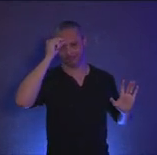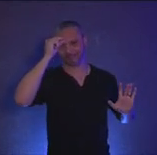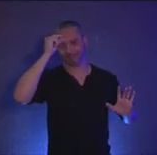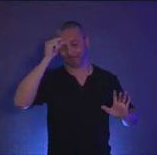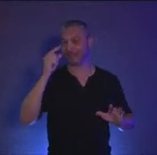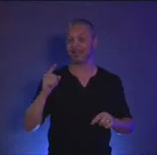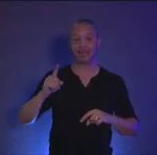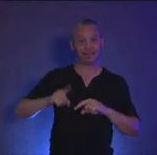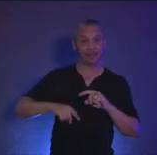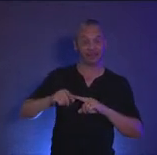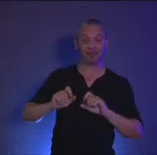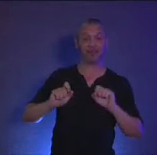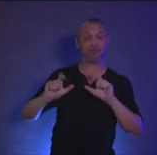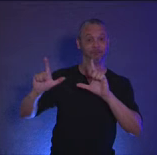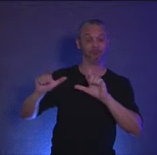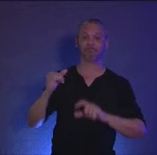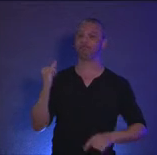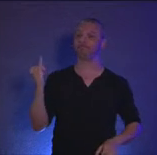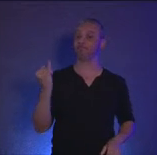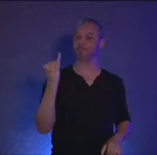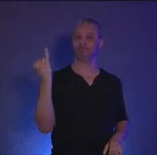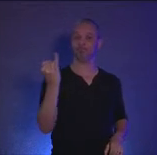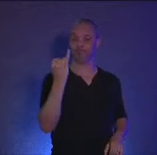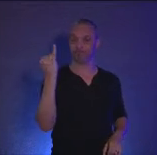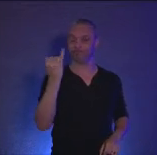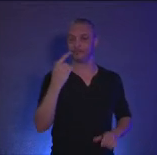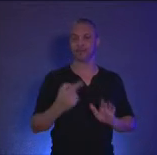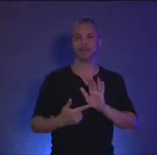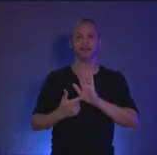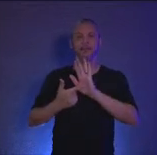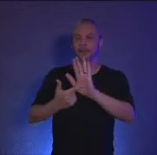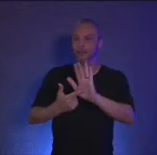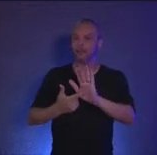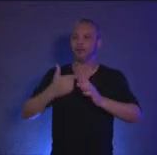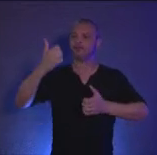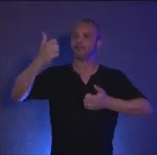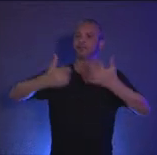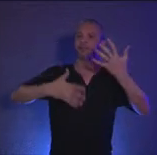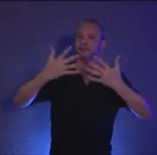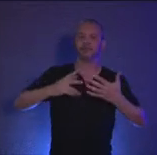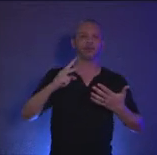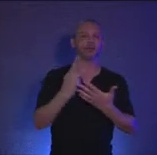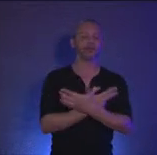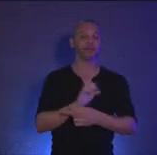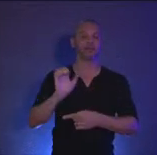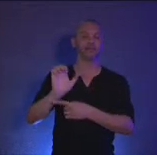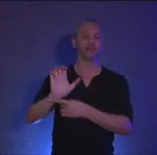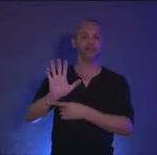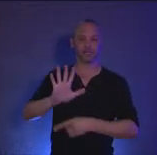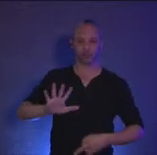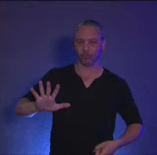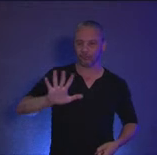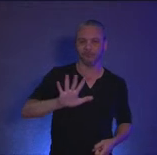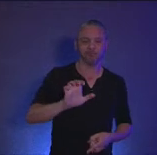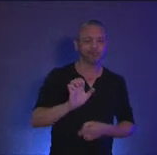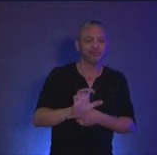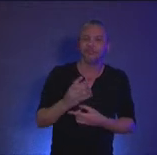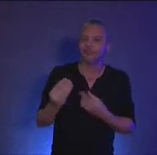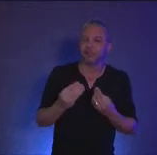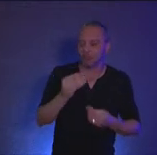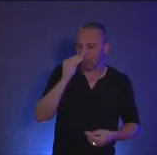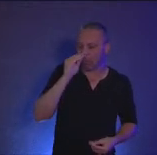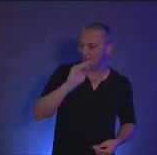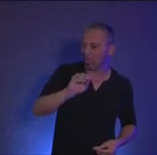desse material está em expor, né, essa negligência do Estado, certo?